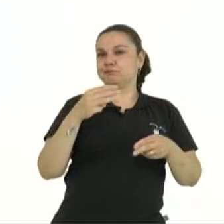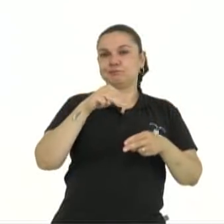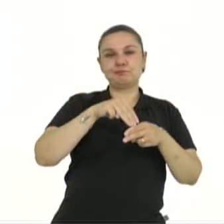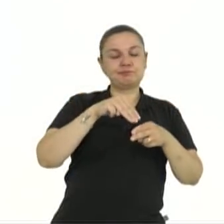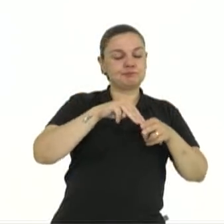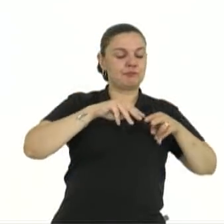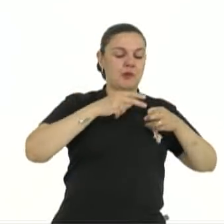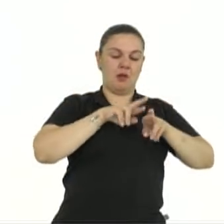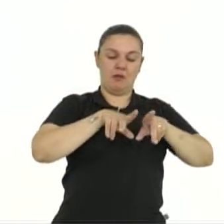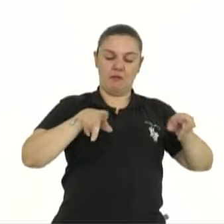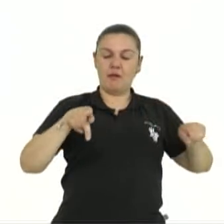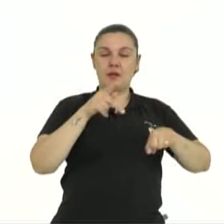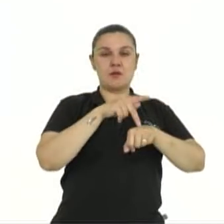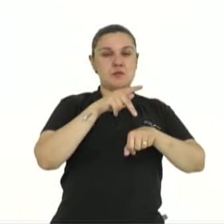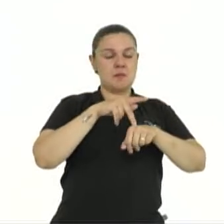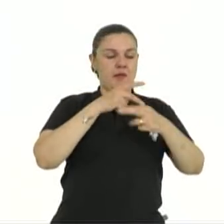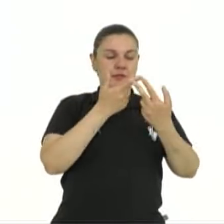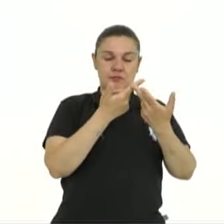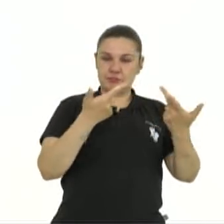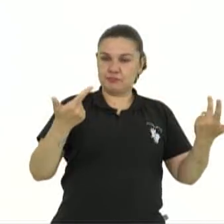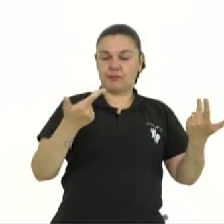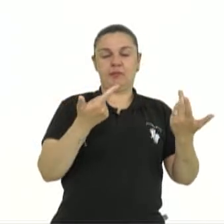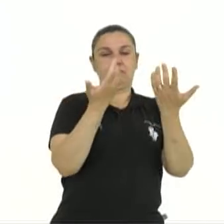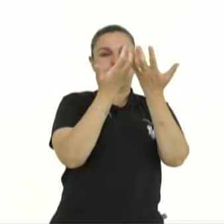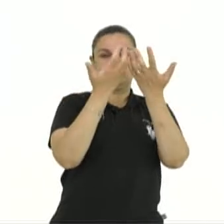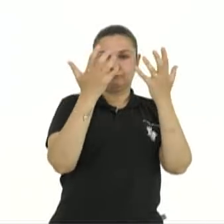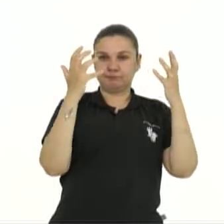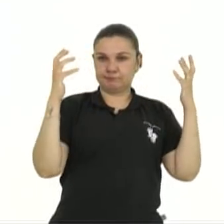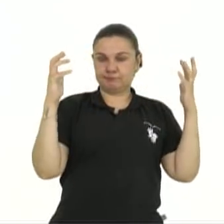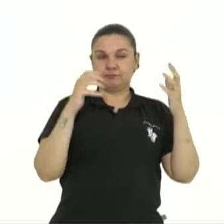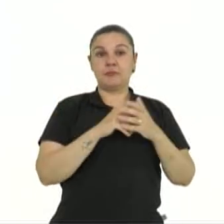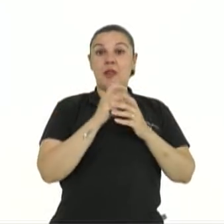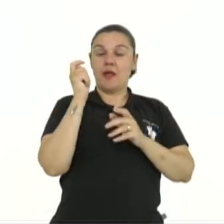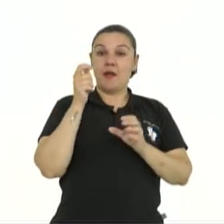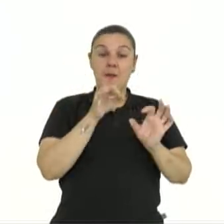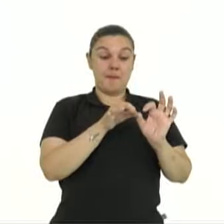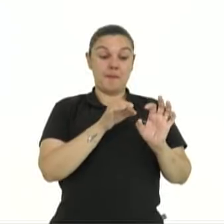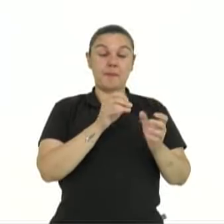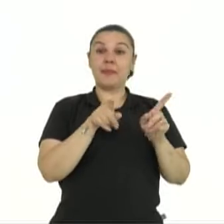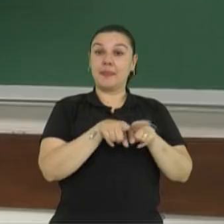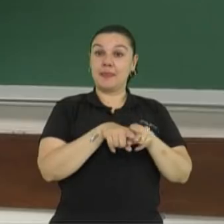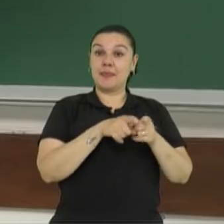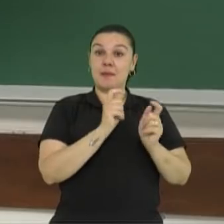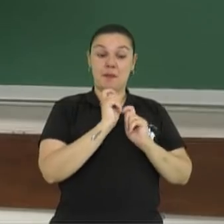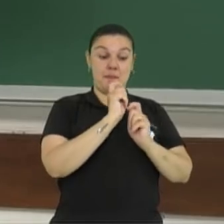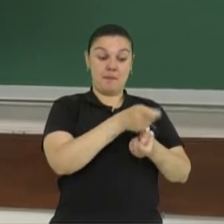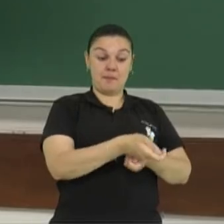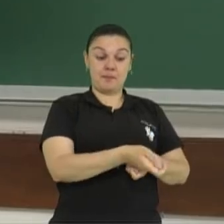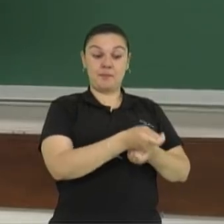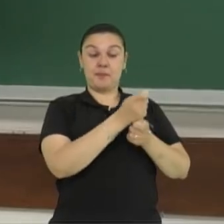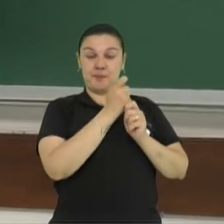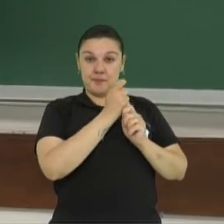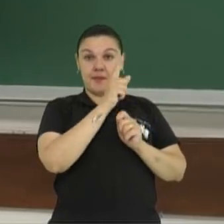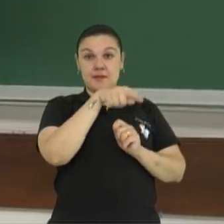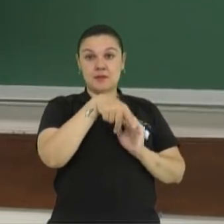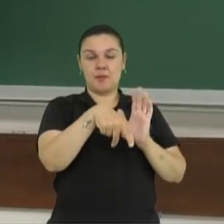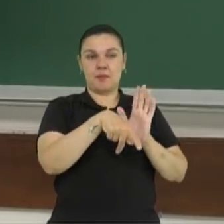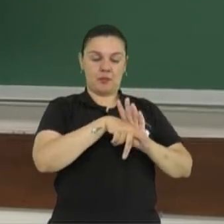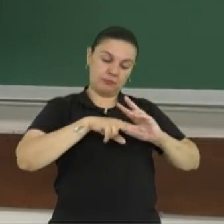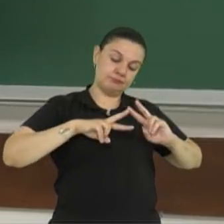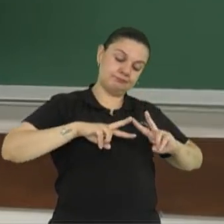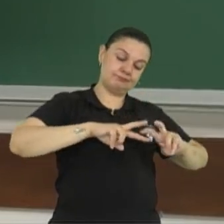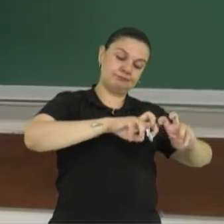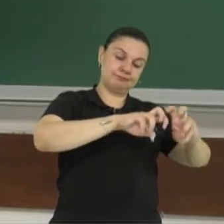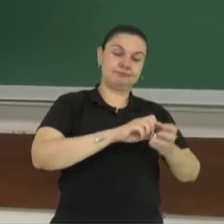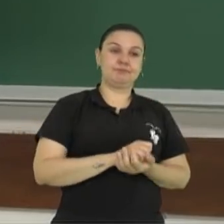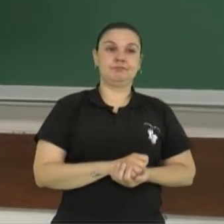exemplo, exploração da floresta, né? A pesca são alguns exemplos dessas atividades